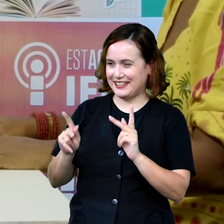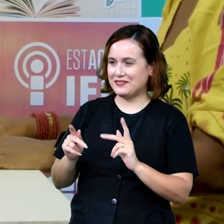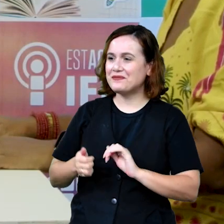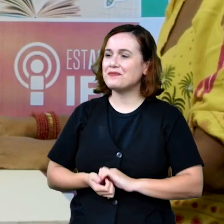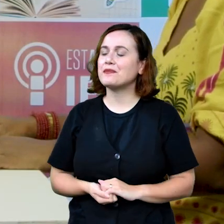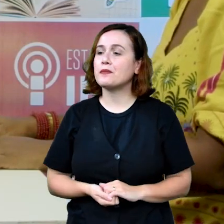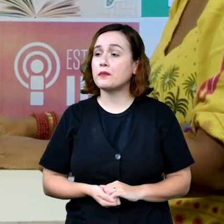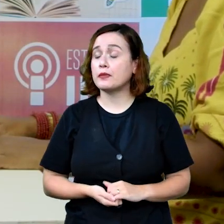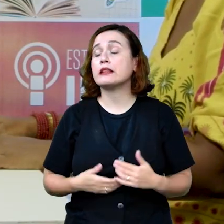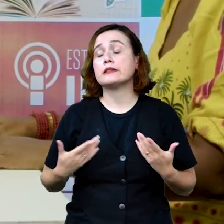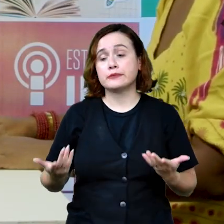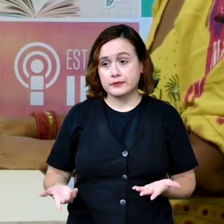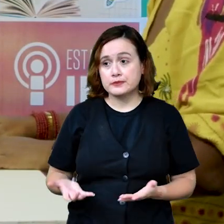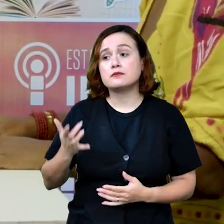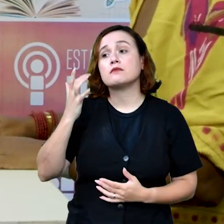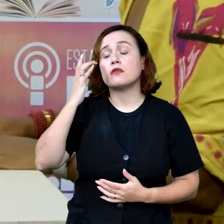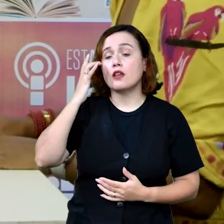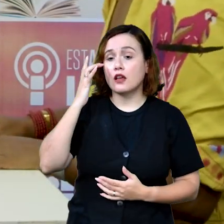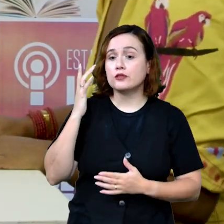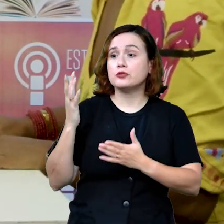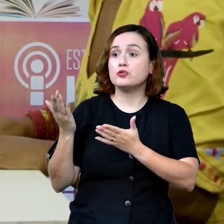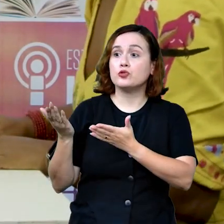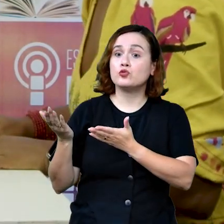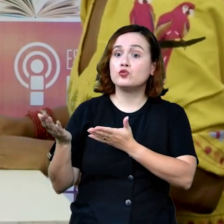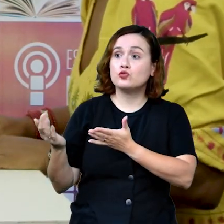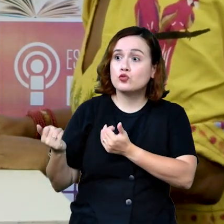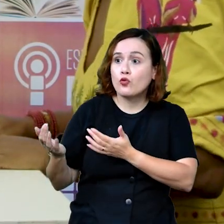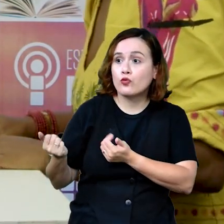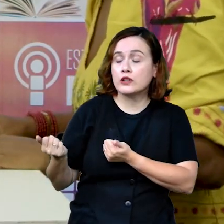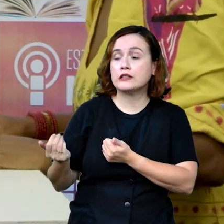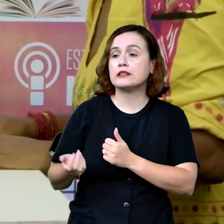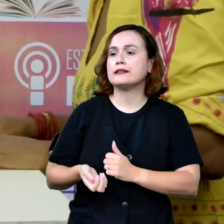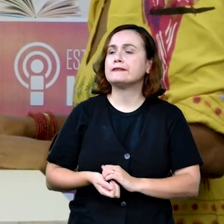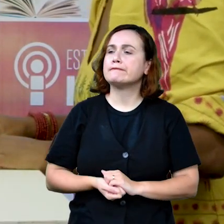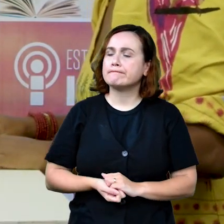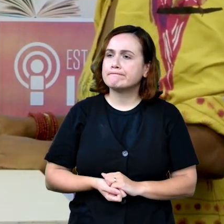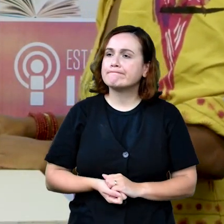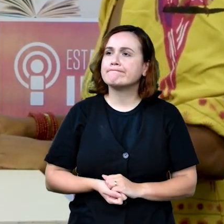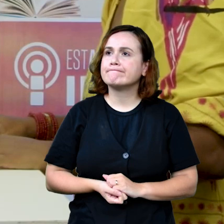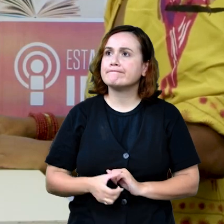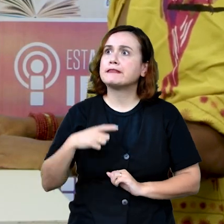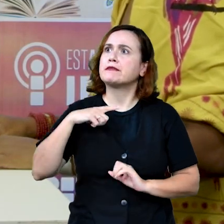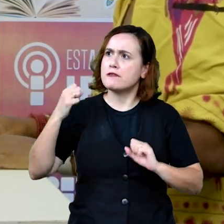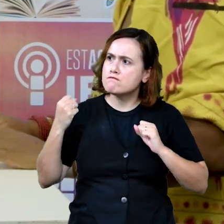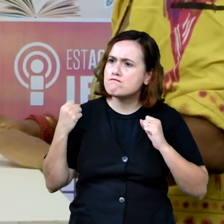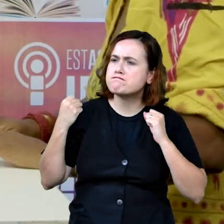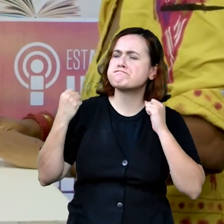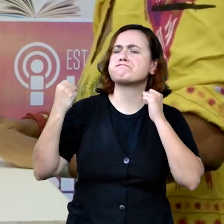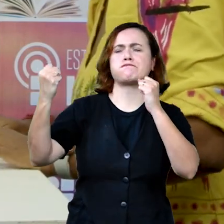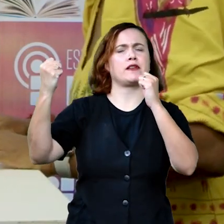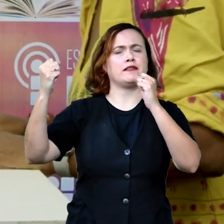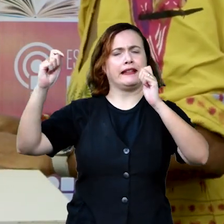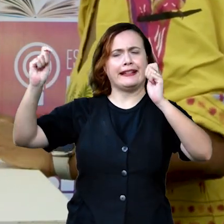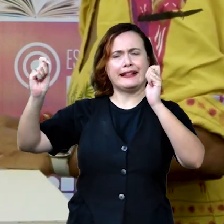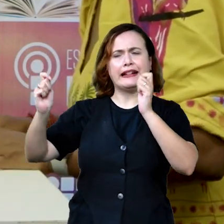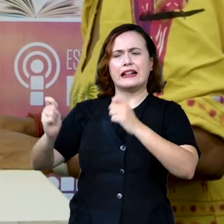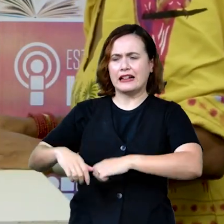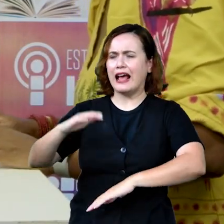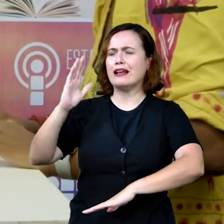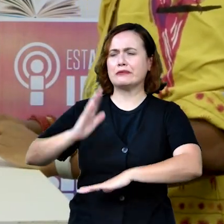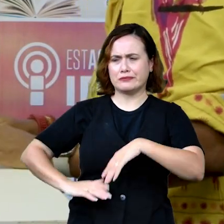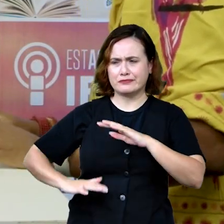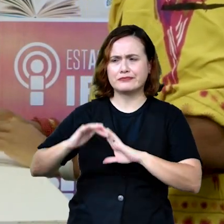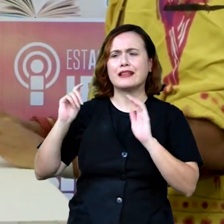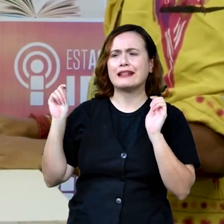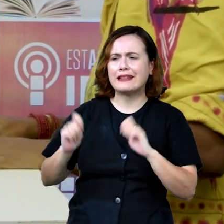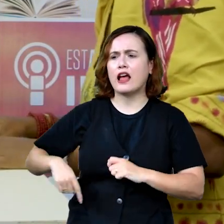para o nosso... Tá joia. Eu acho que a juventude, ela tem um poder incrível, absurdo, e a